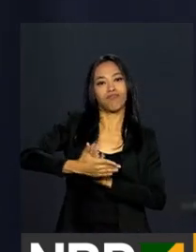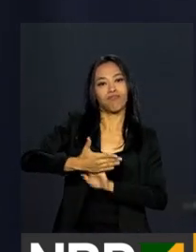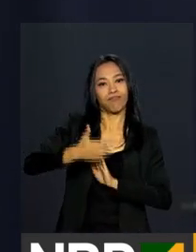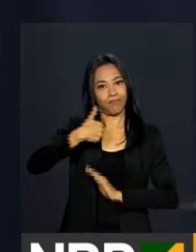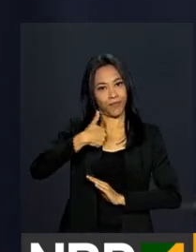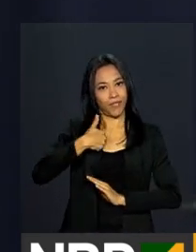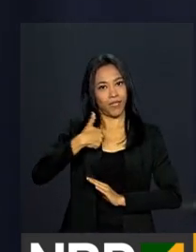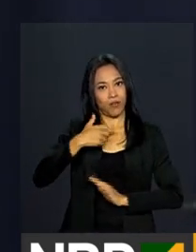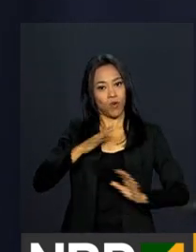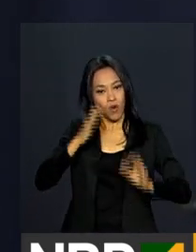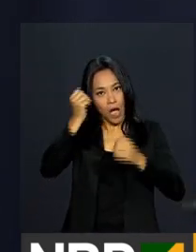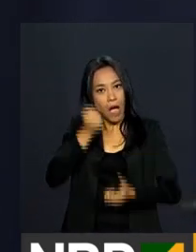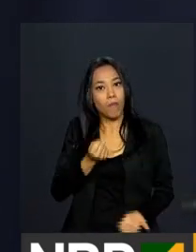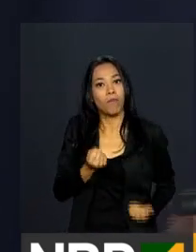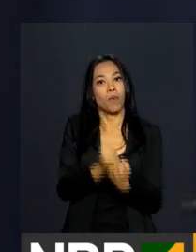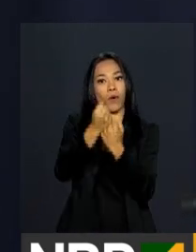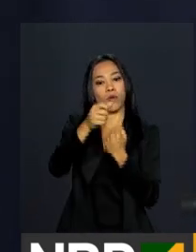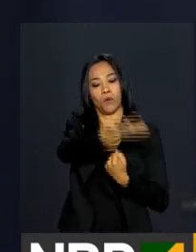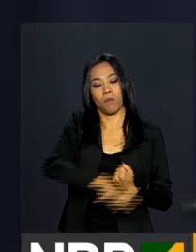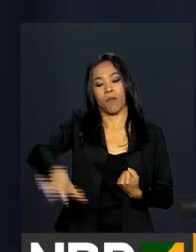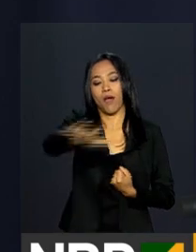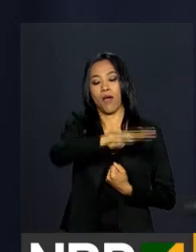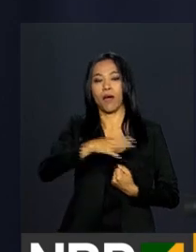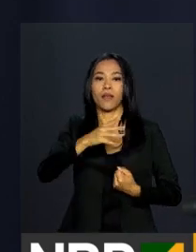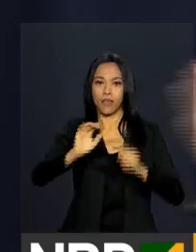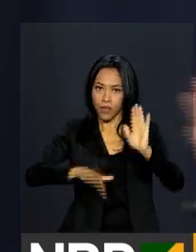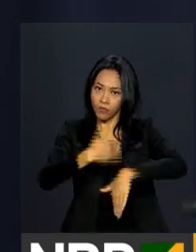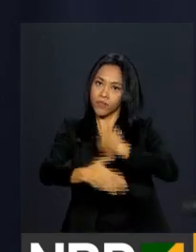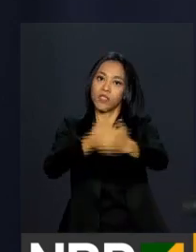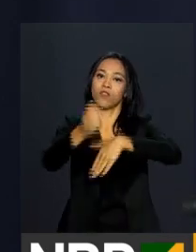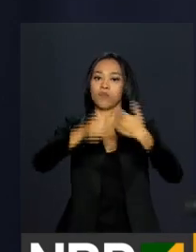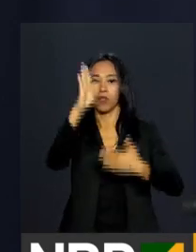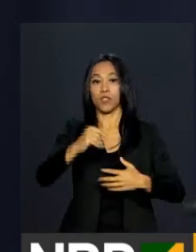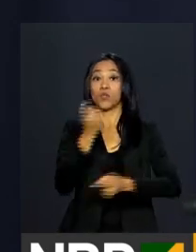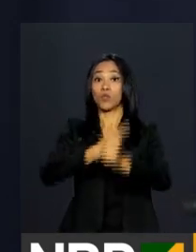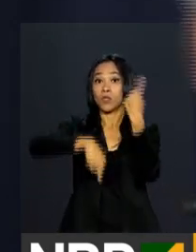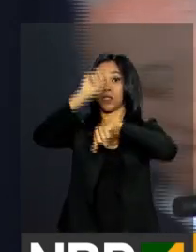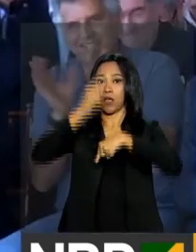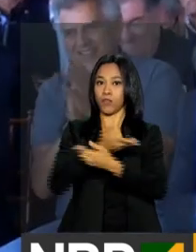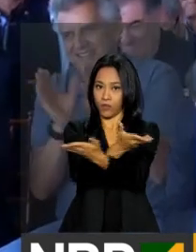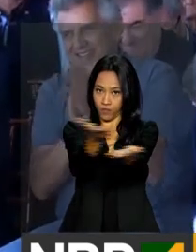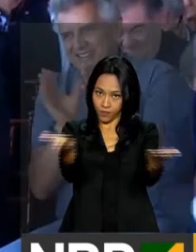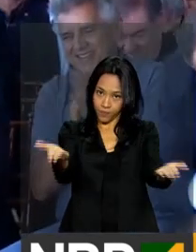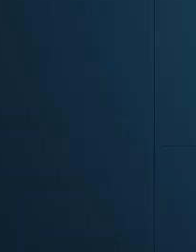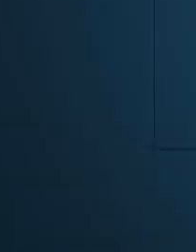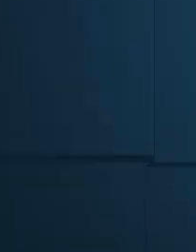faz o progresso do Brasil, que é o setor agropecuário. Meu sucesso, senhor.